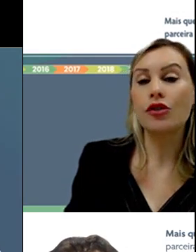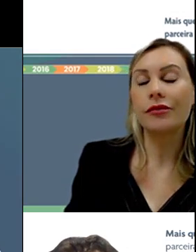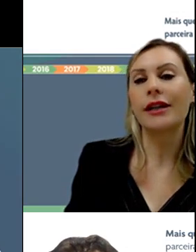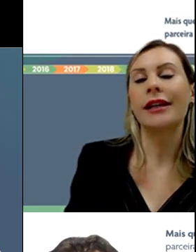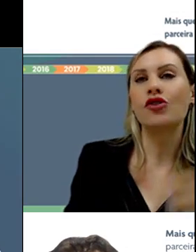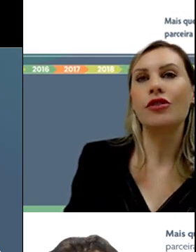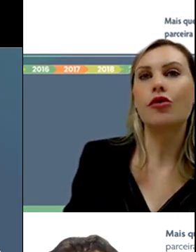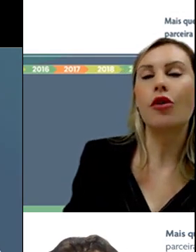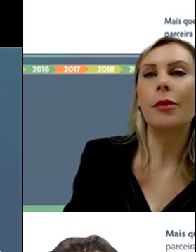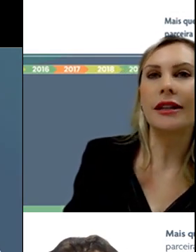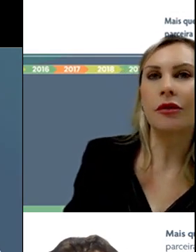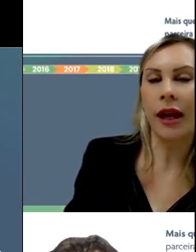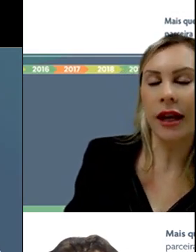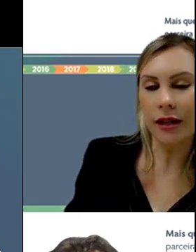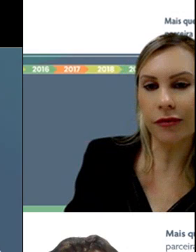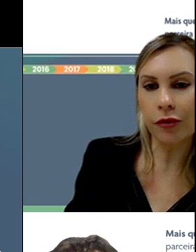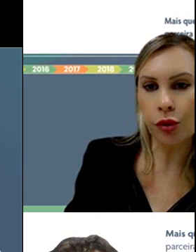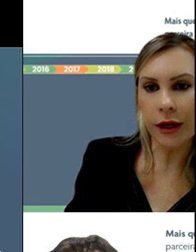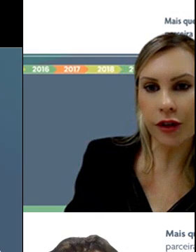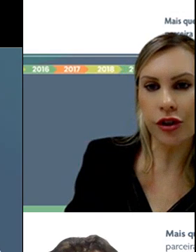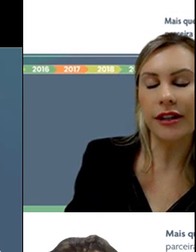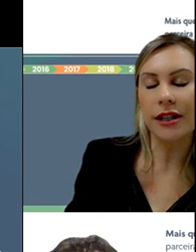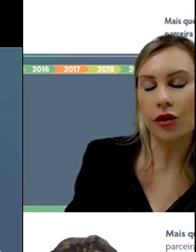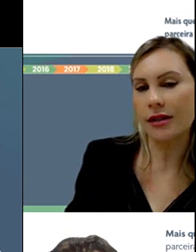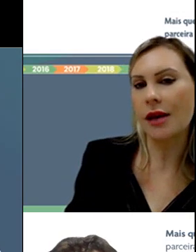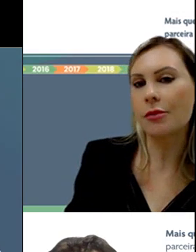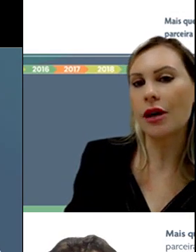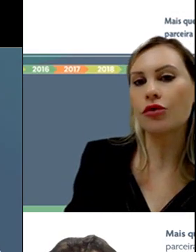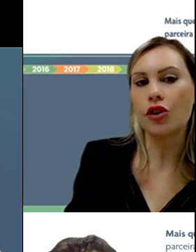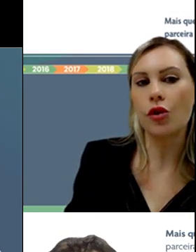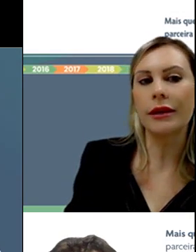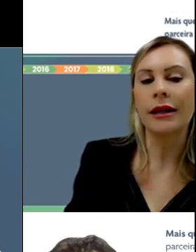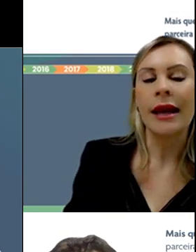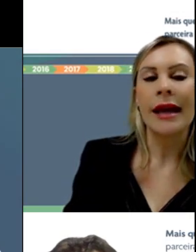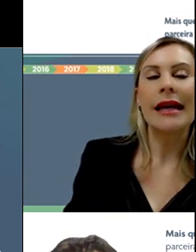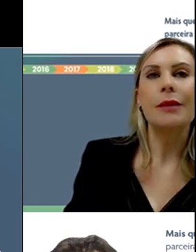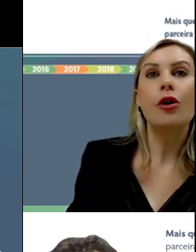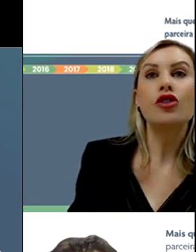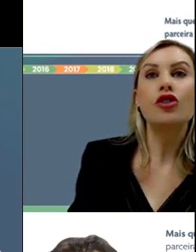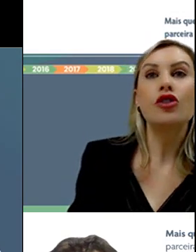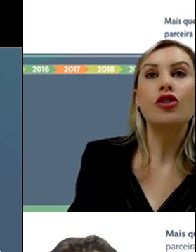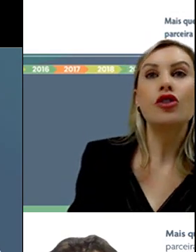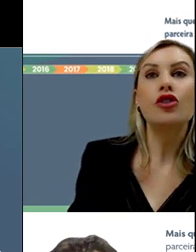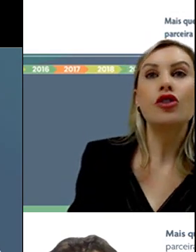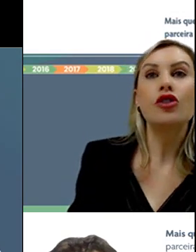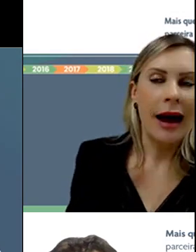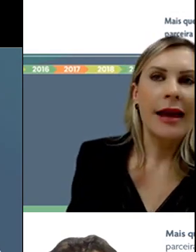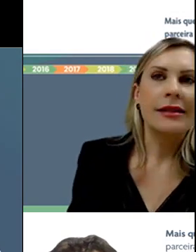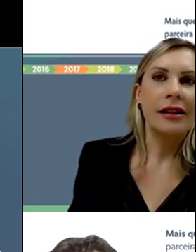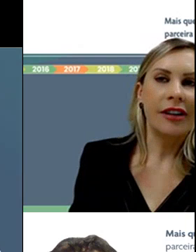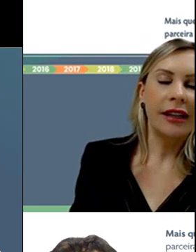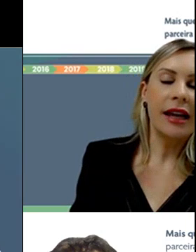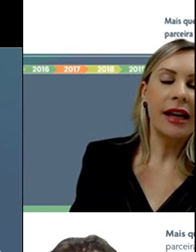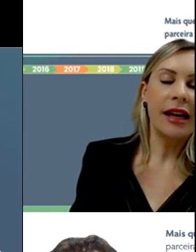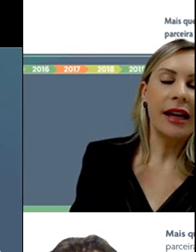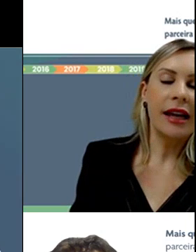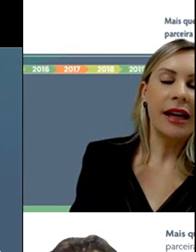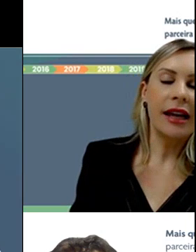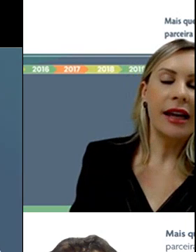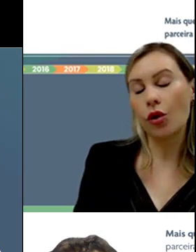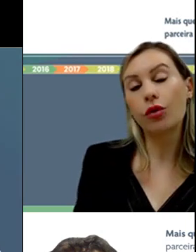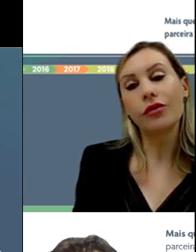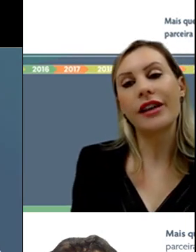E o ativo alternativo, como ele não tem aquele fundo coletivo, ele só recebe o saldo de conta, ele pode engordar a reserva dele